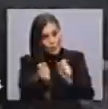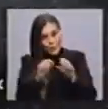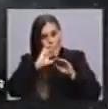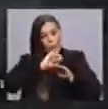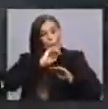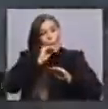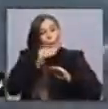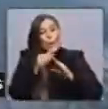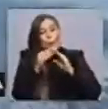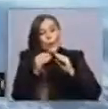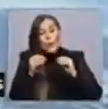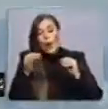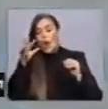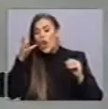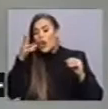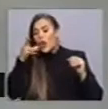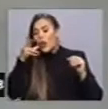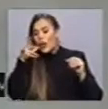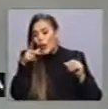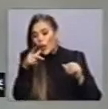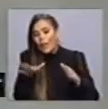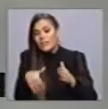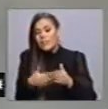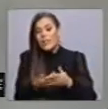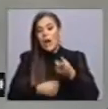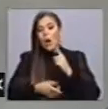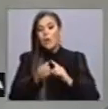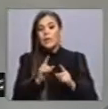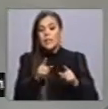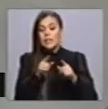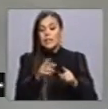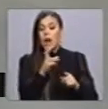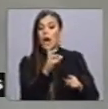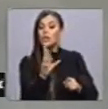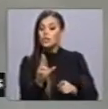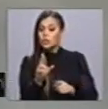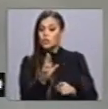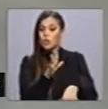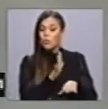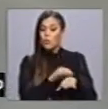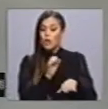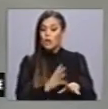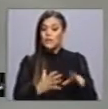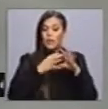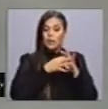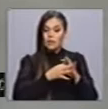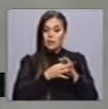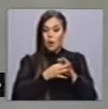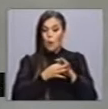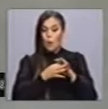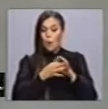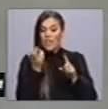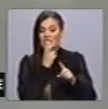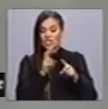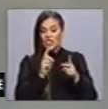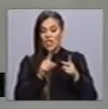muito quente, e que resulta, esta radiação raio-x resulta da interação entre o campo magnético e,